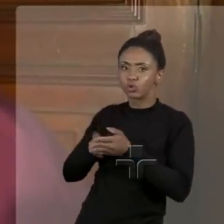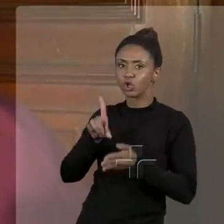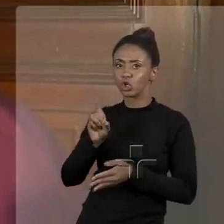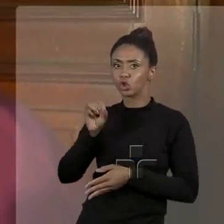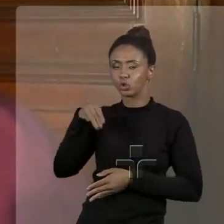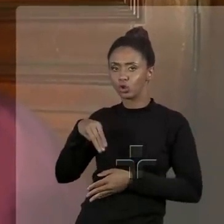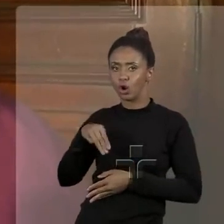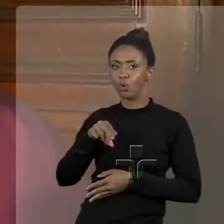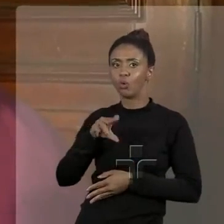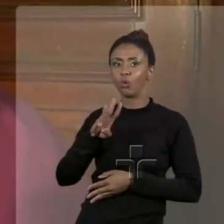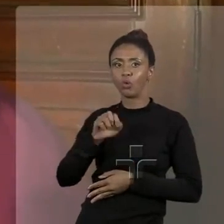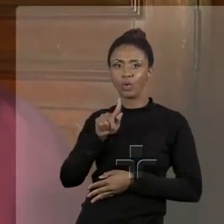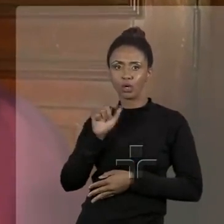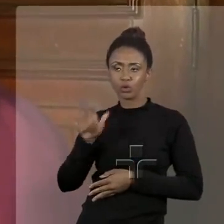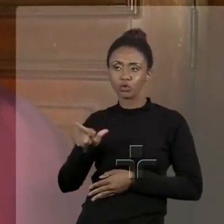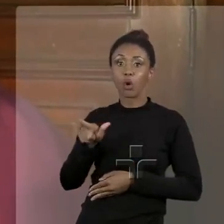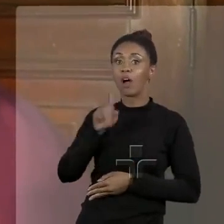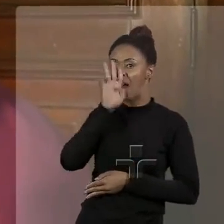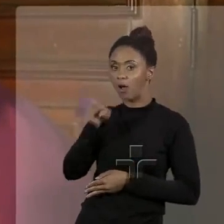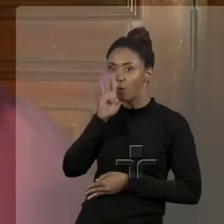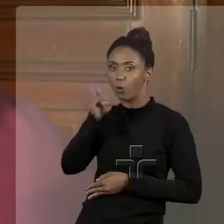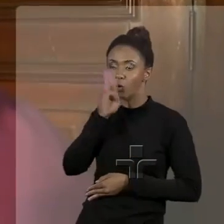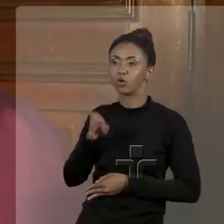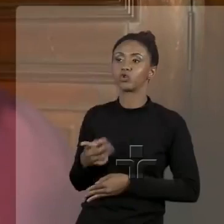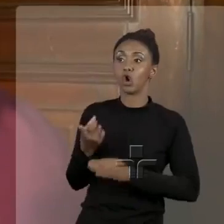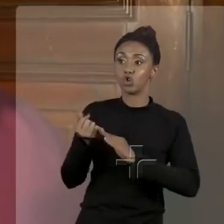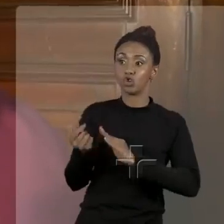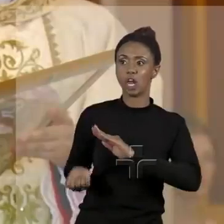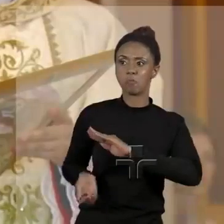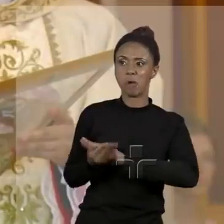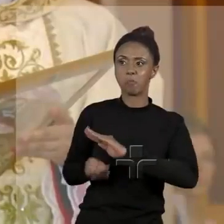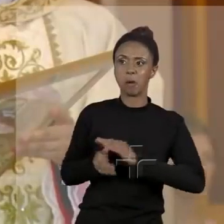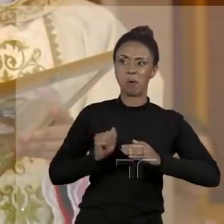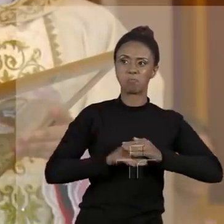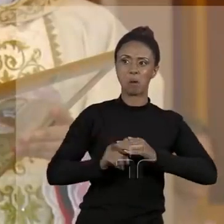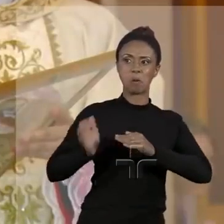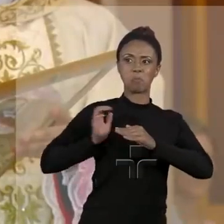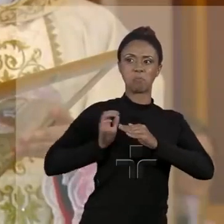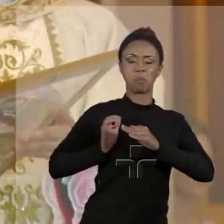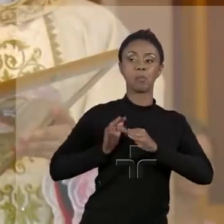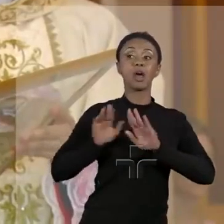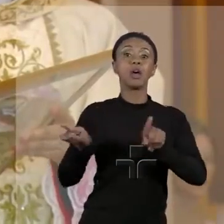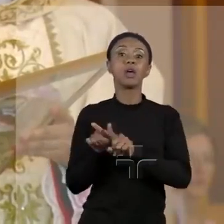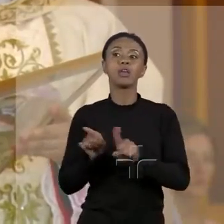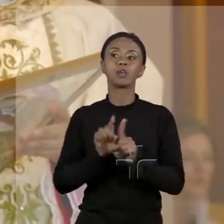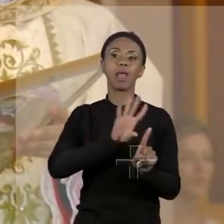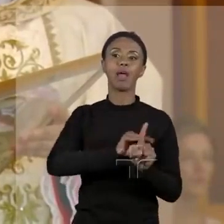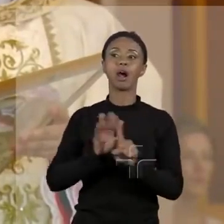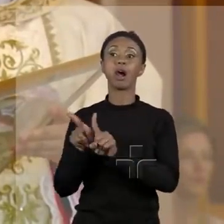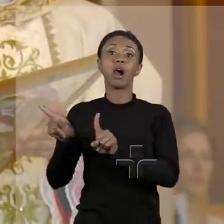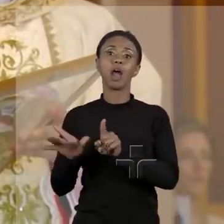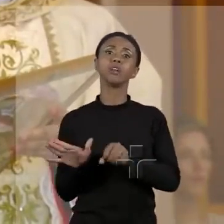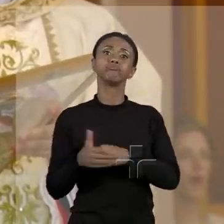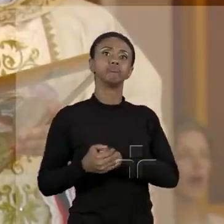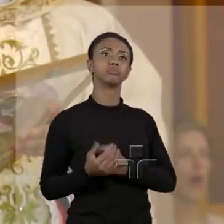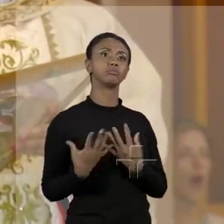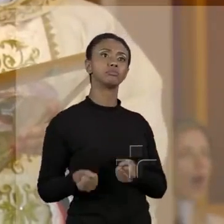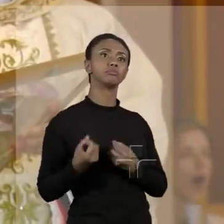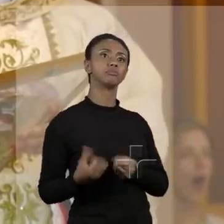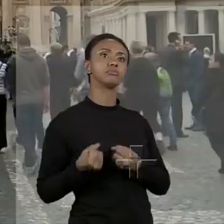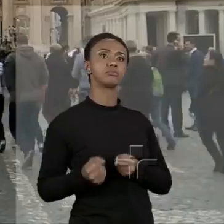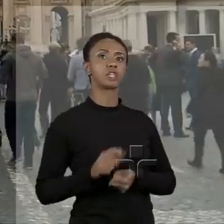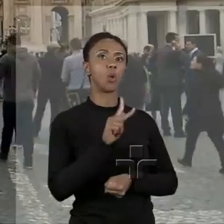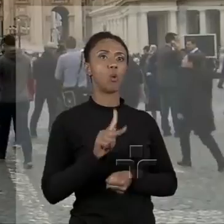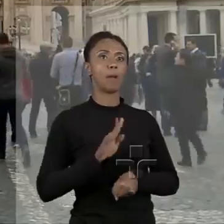Oliveira é acusado de extorsão, enriquecimento ilícito e por acobertar supostos abusos sexuais cometidos por um